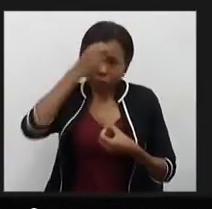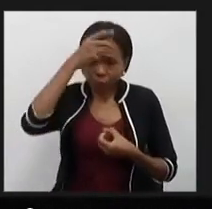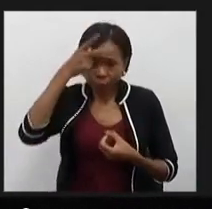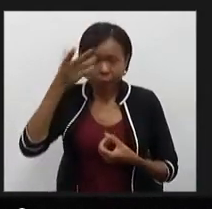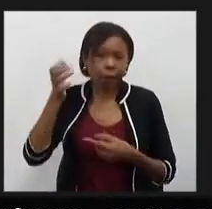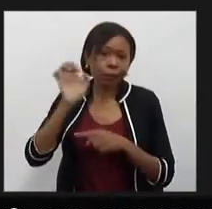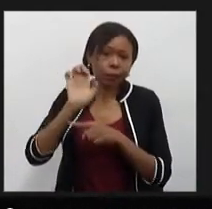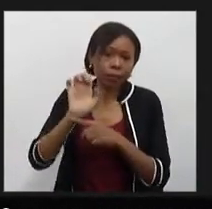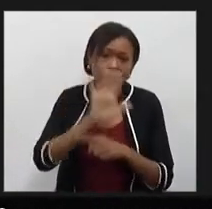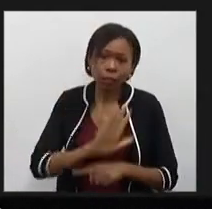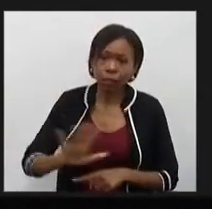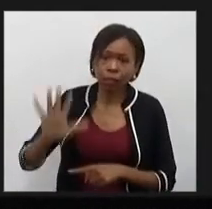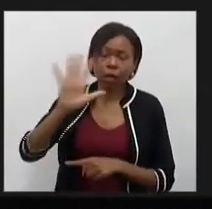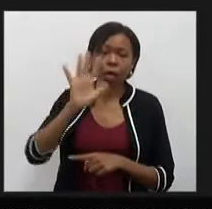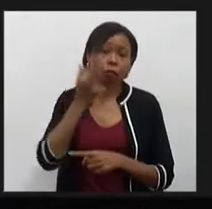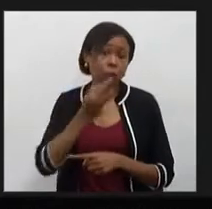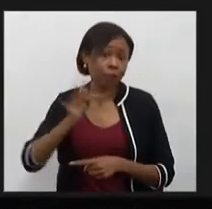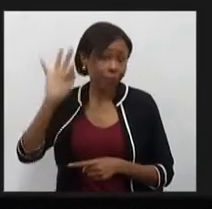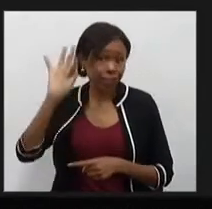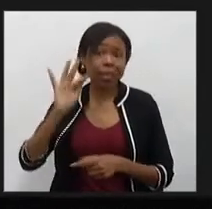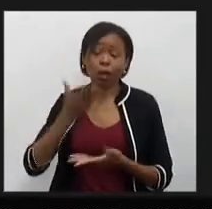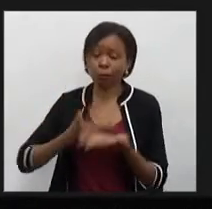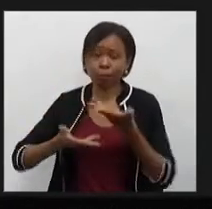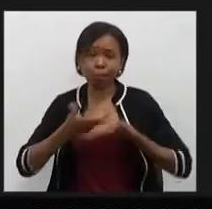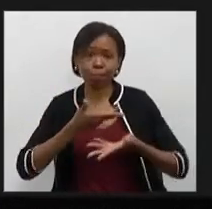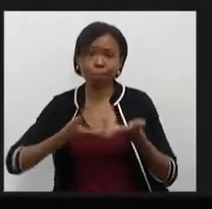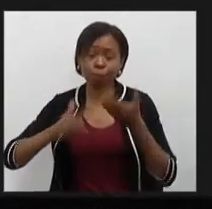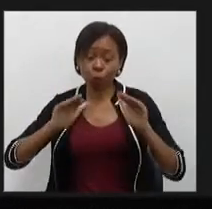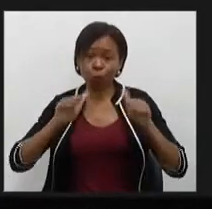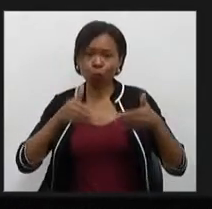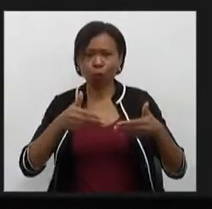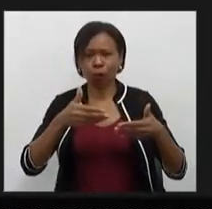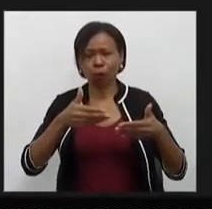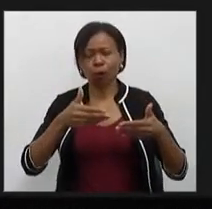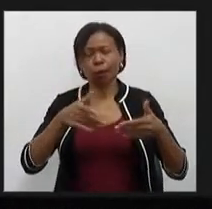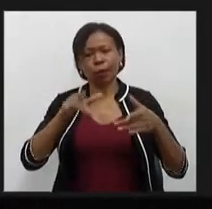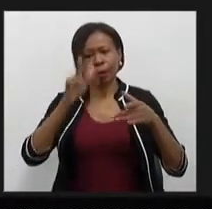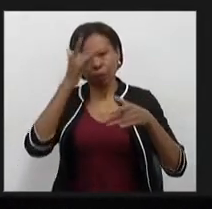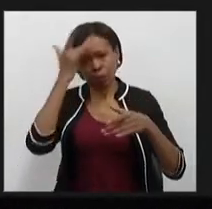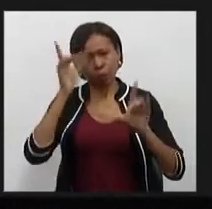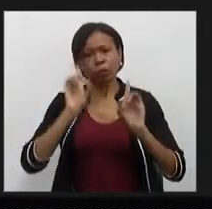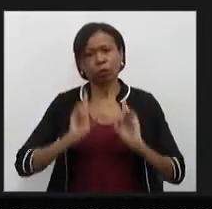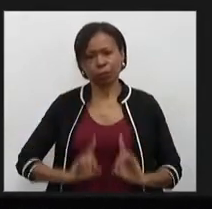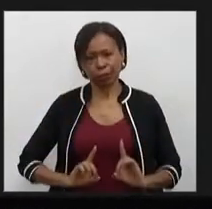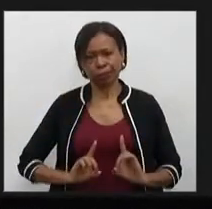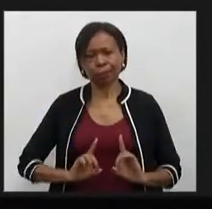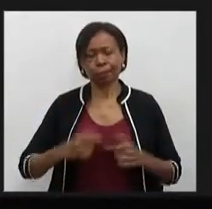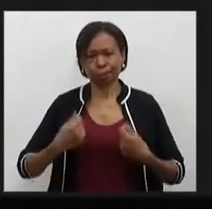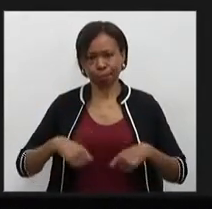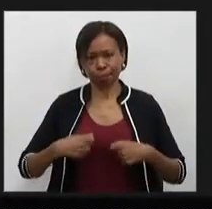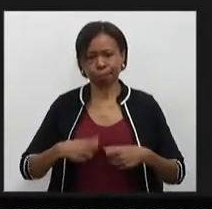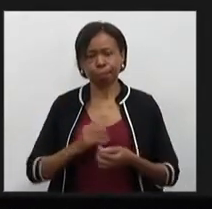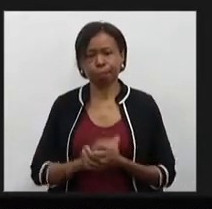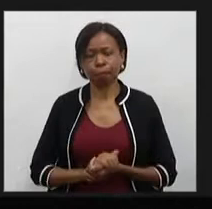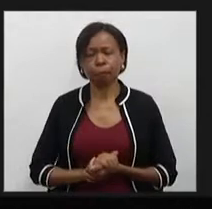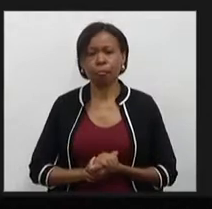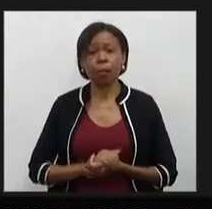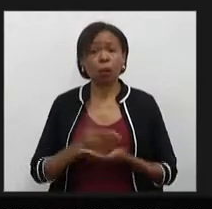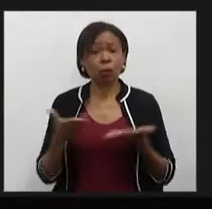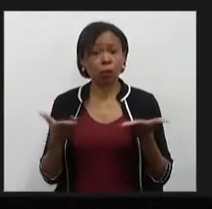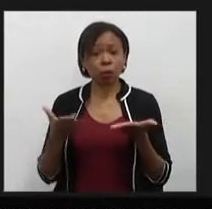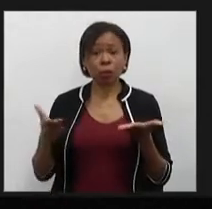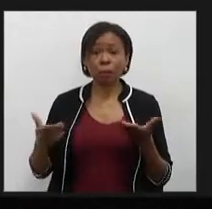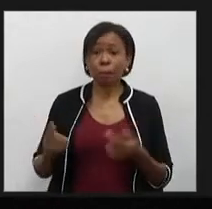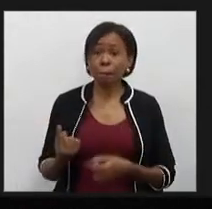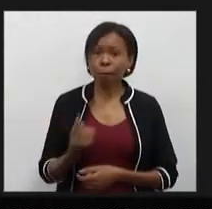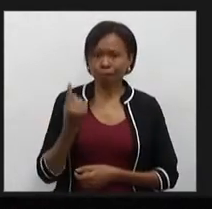chegue a quem precisa, que são as pessoas com deficiência. E aí, presidente, eu quero, nessa minha primeira reunião,